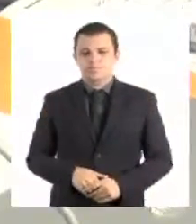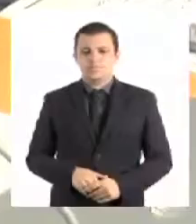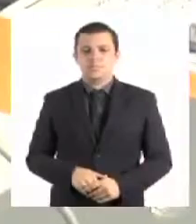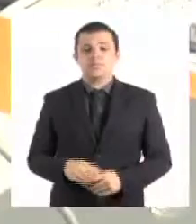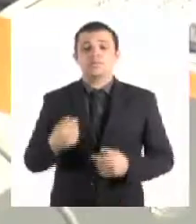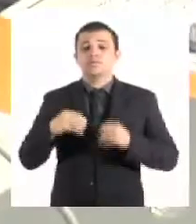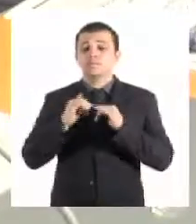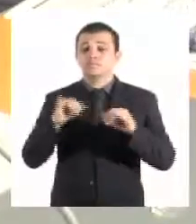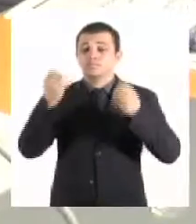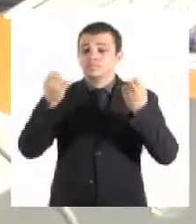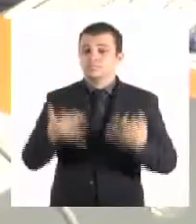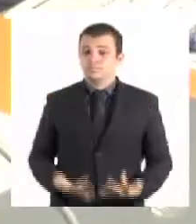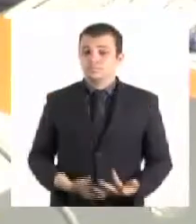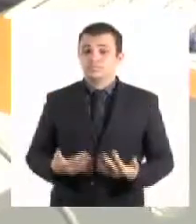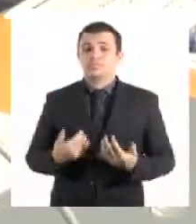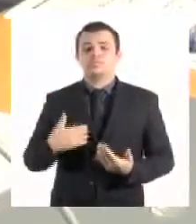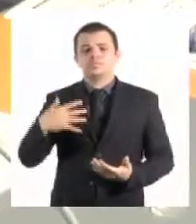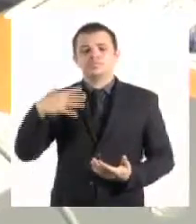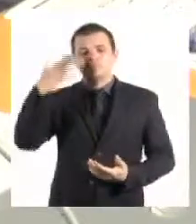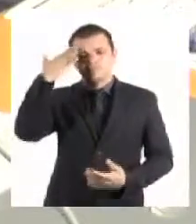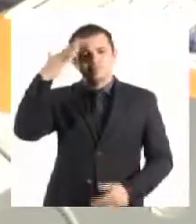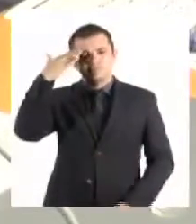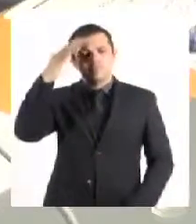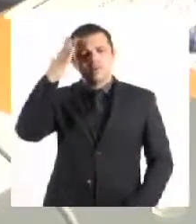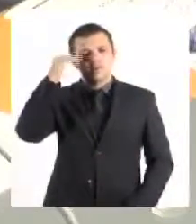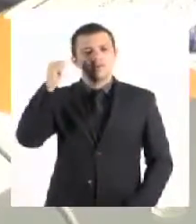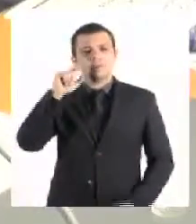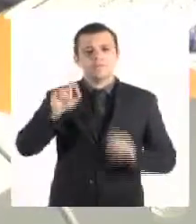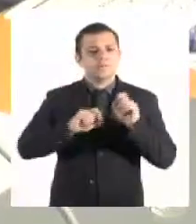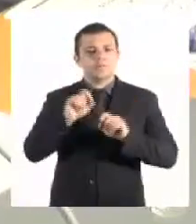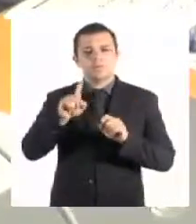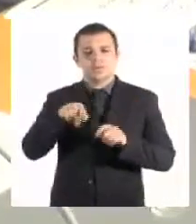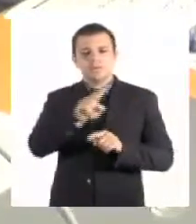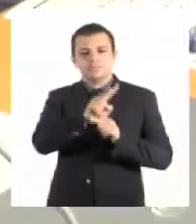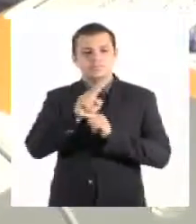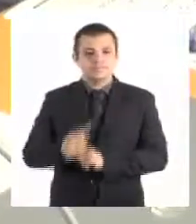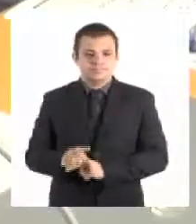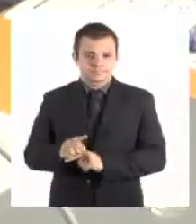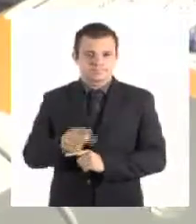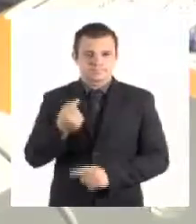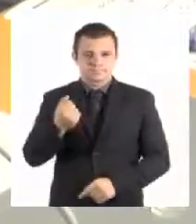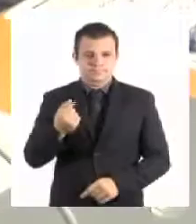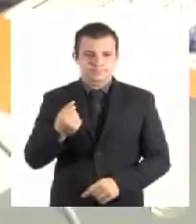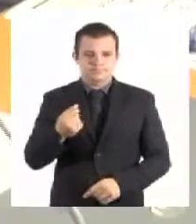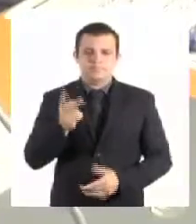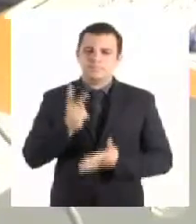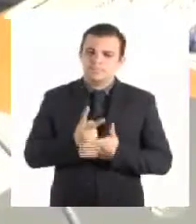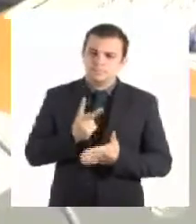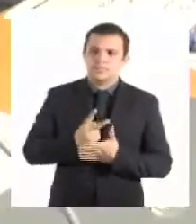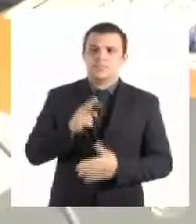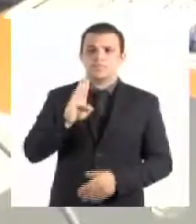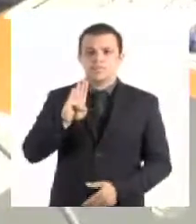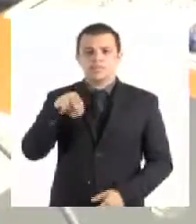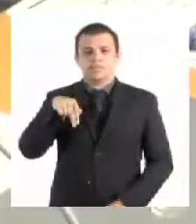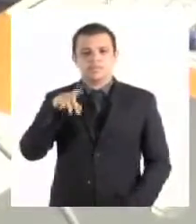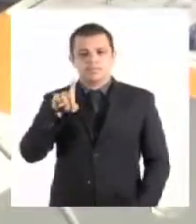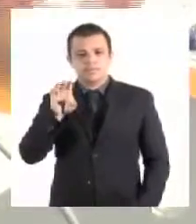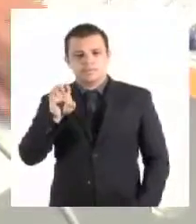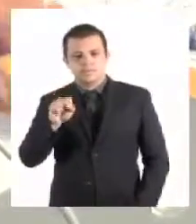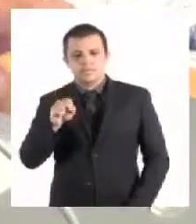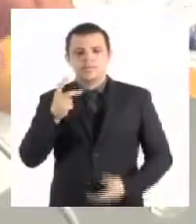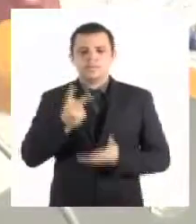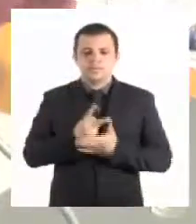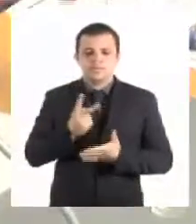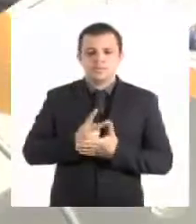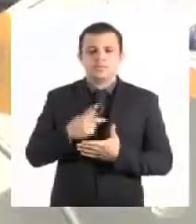digo isso com a compreensão do que é o empréstimo. Sempre colocam o BNDES, tem sido motivo